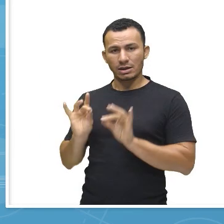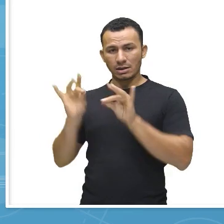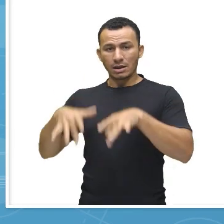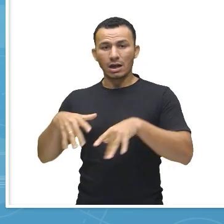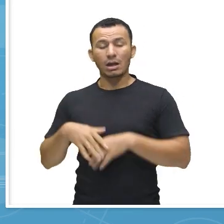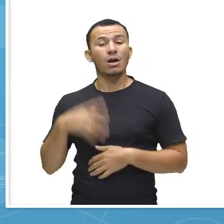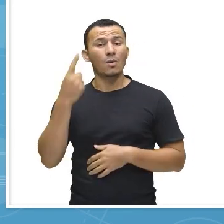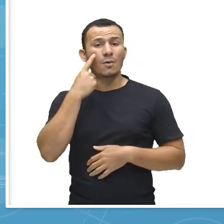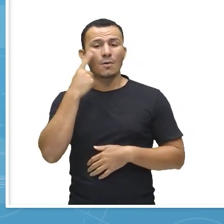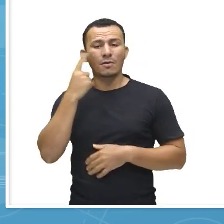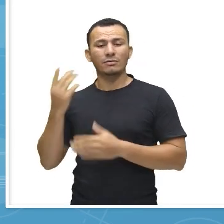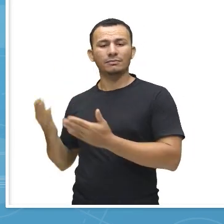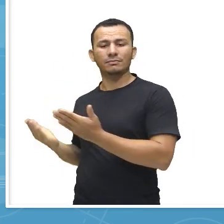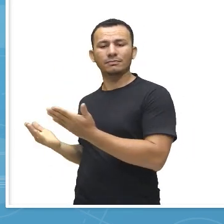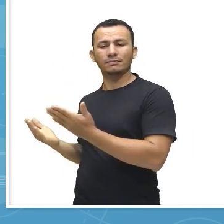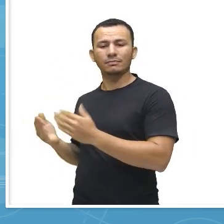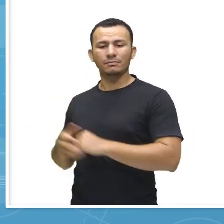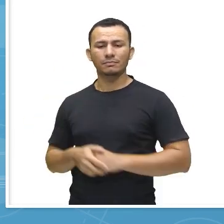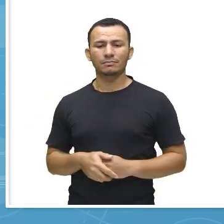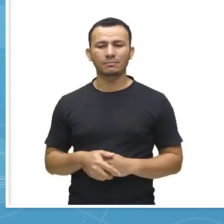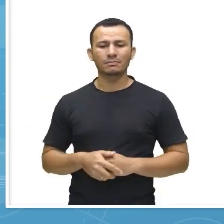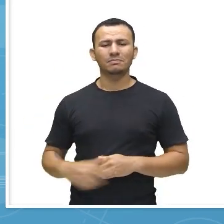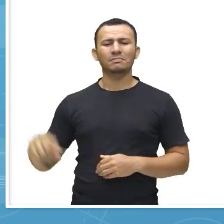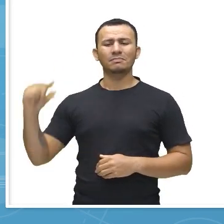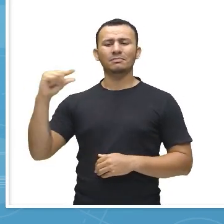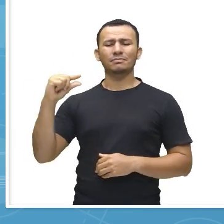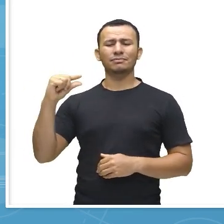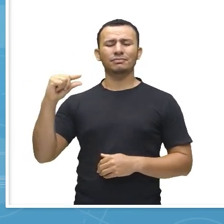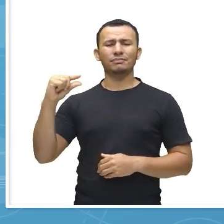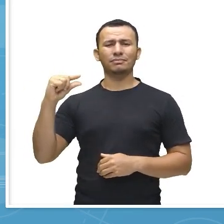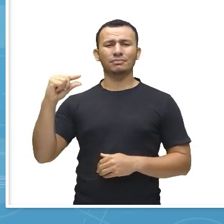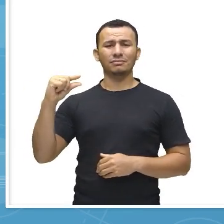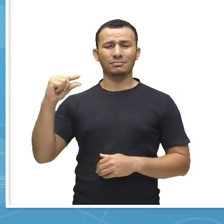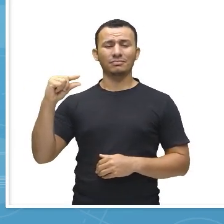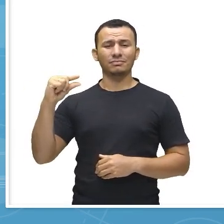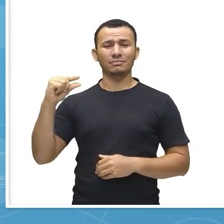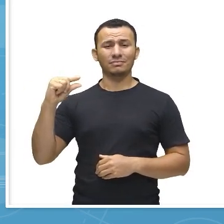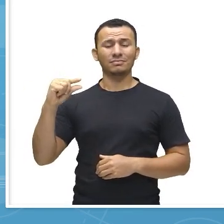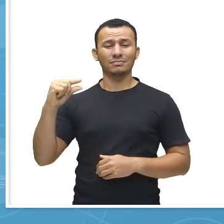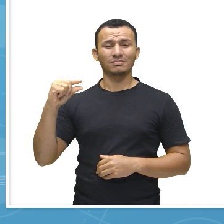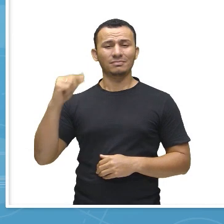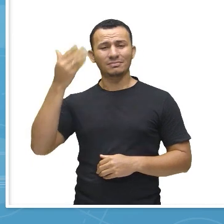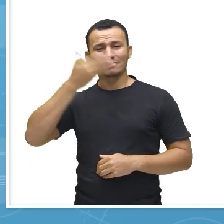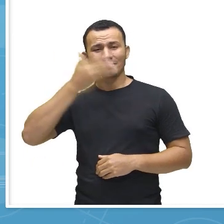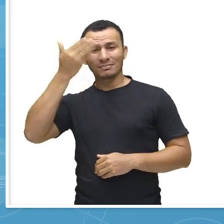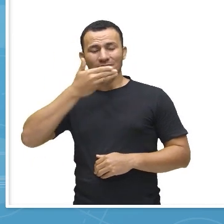Austrália. Tá bem pequenininho, mas eu vou destacar para vocês.